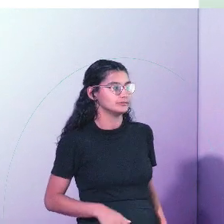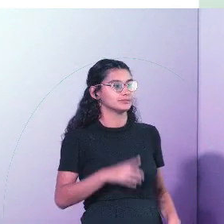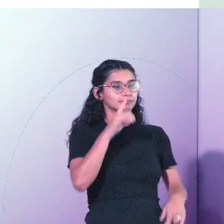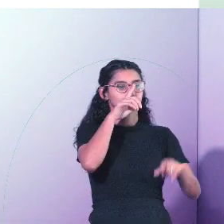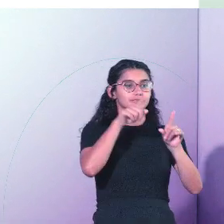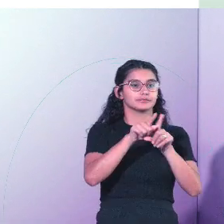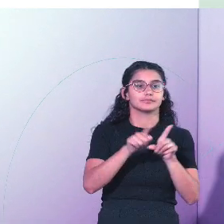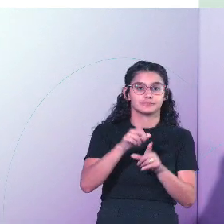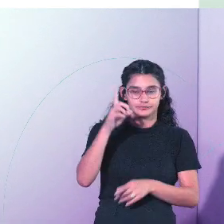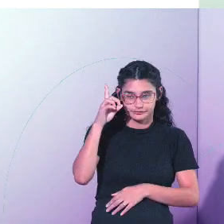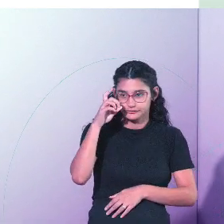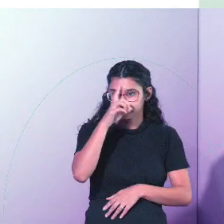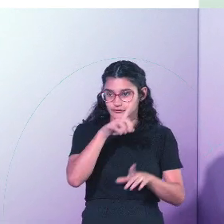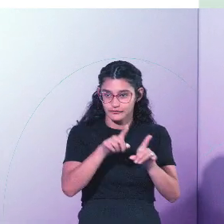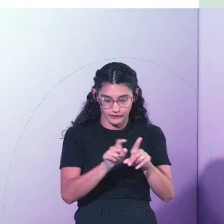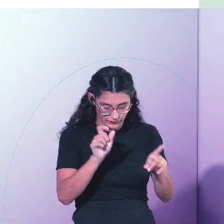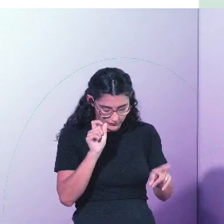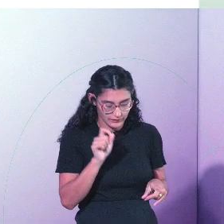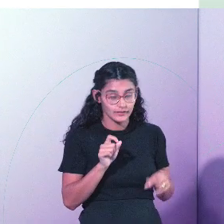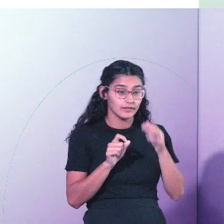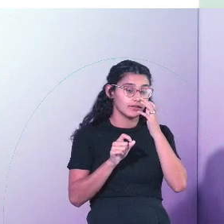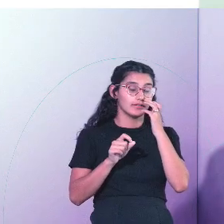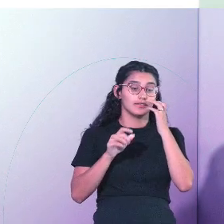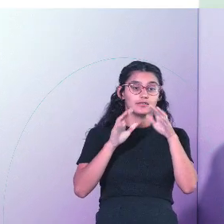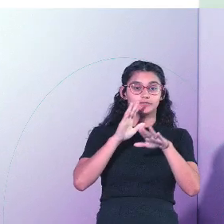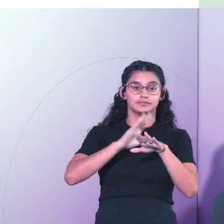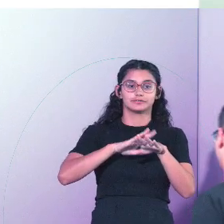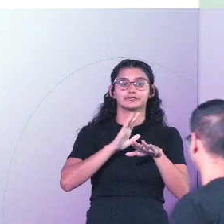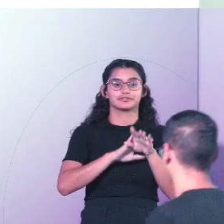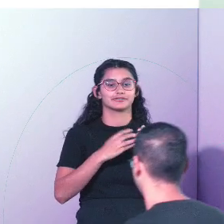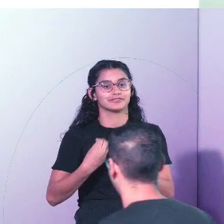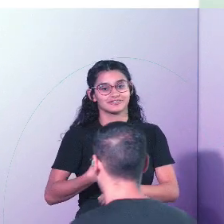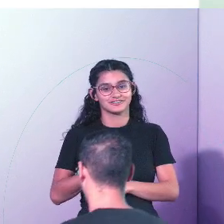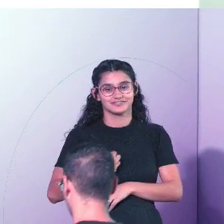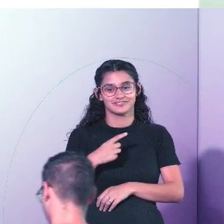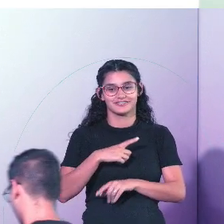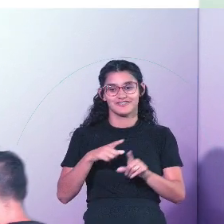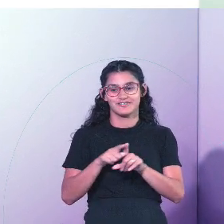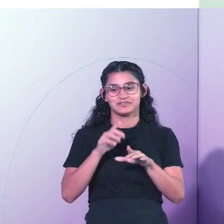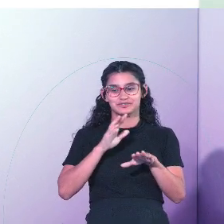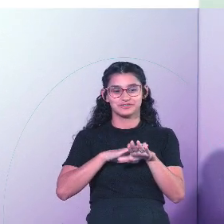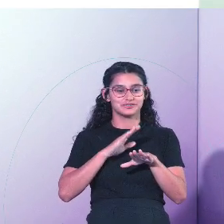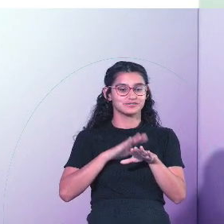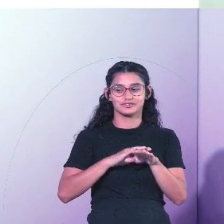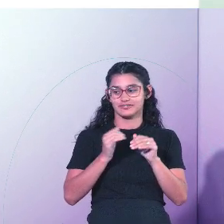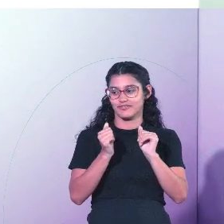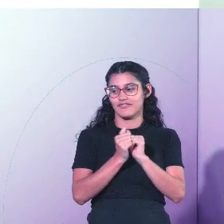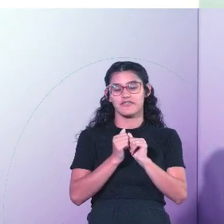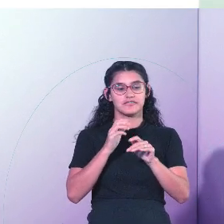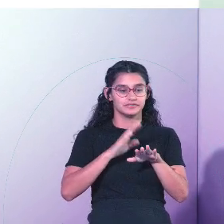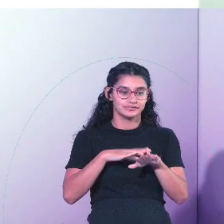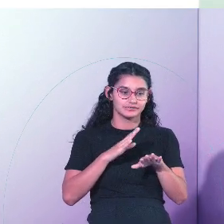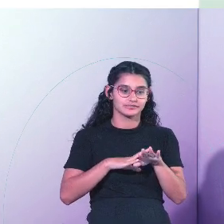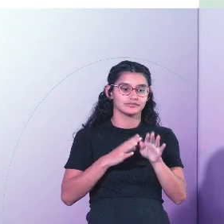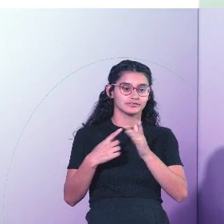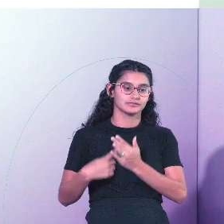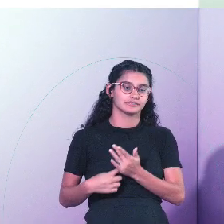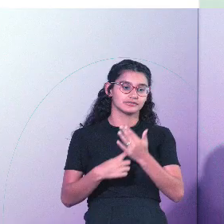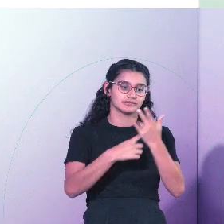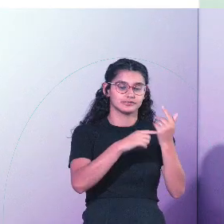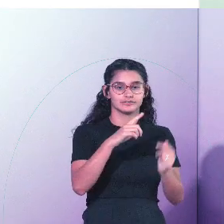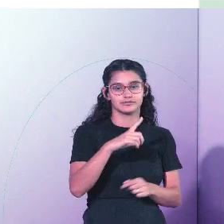extremamente complexo, que é bem da vida, do métier de quem mexe com avaliação de